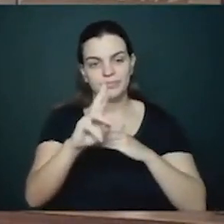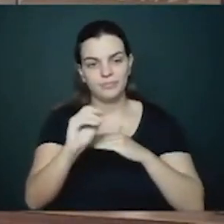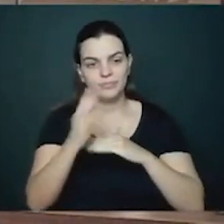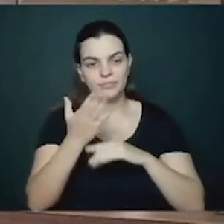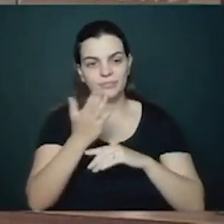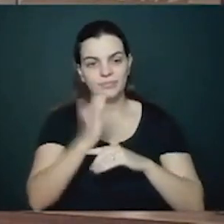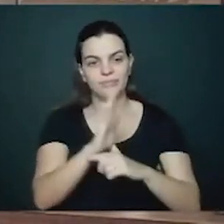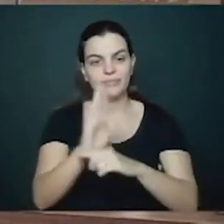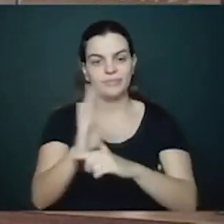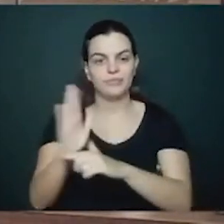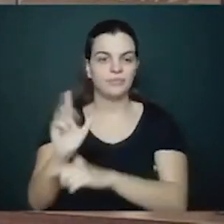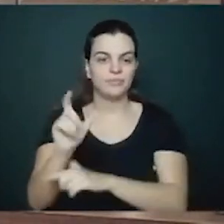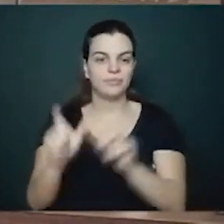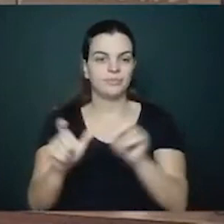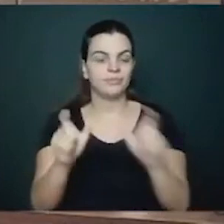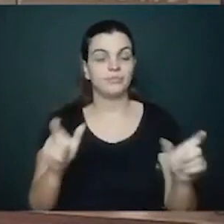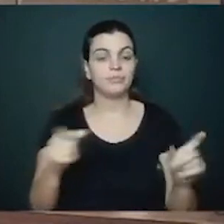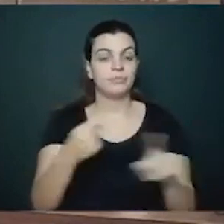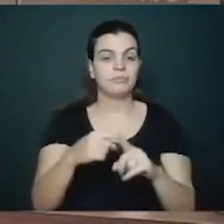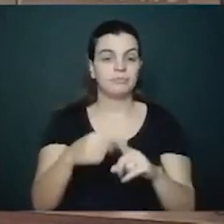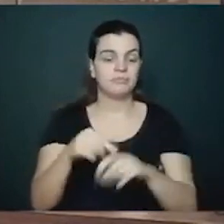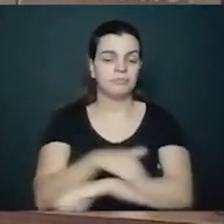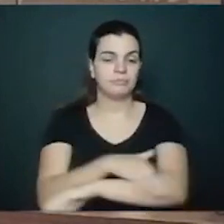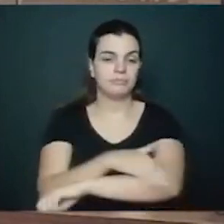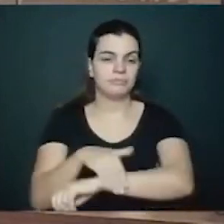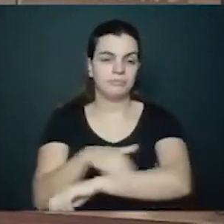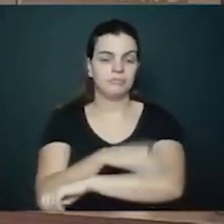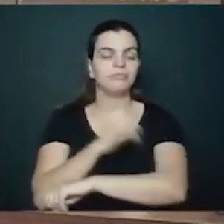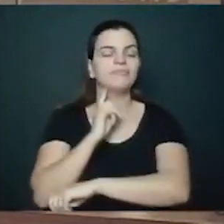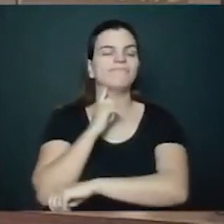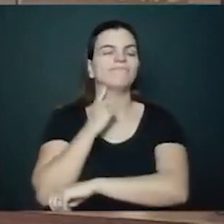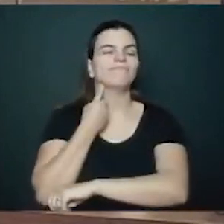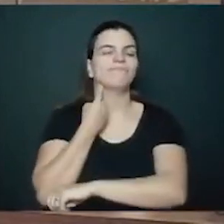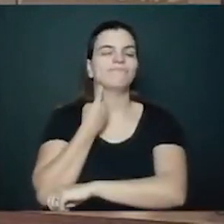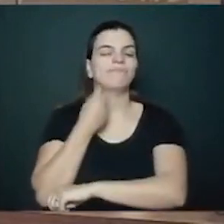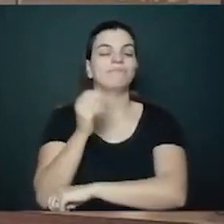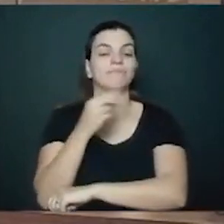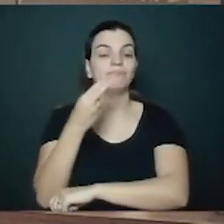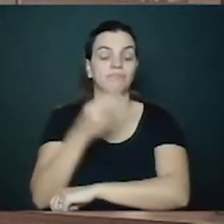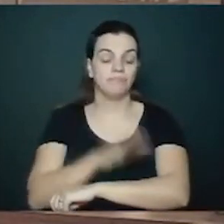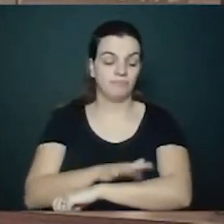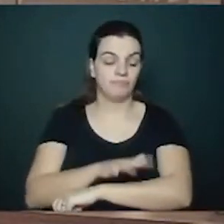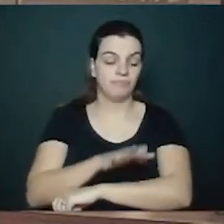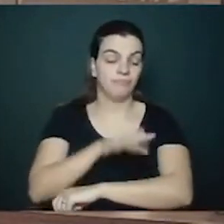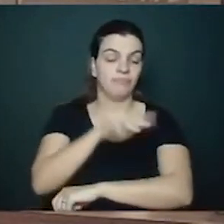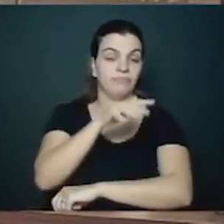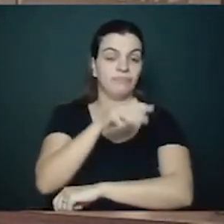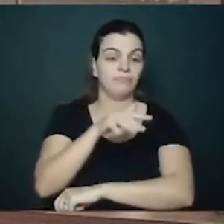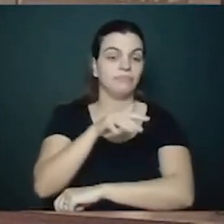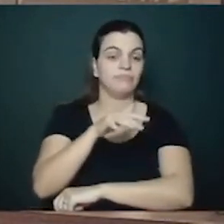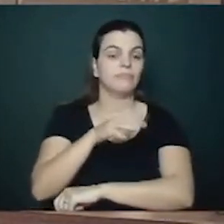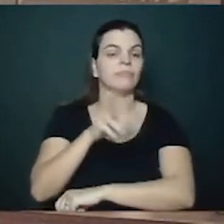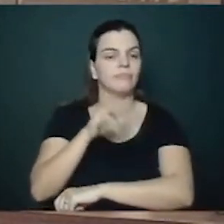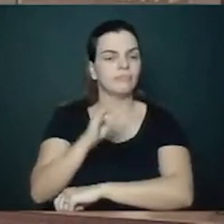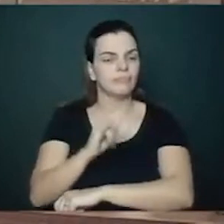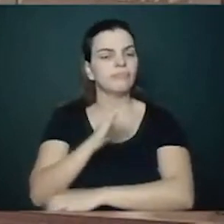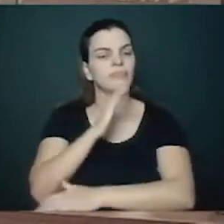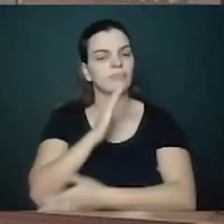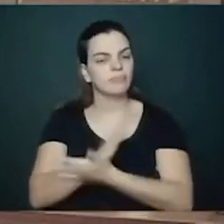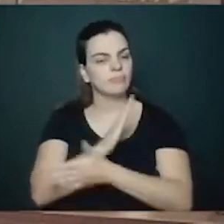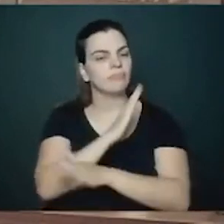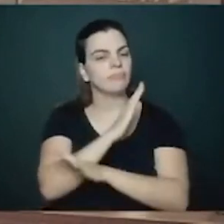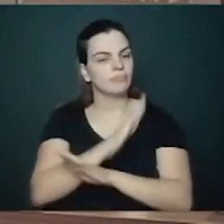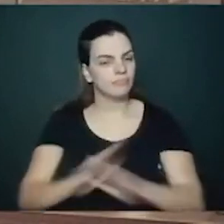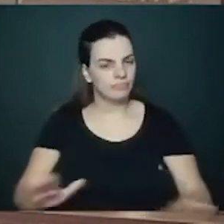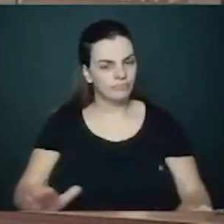poeira, de barro, com certeza vai ser sanado em muitas partes da nossa cidade, principalmente nas periferias, no